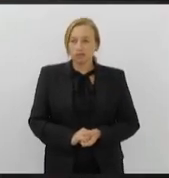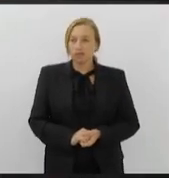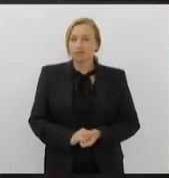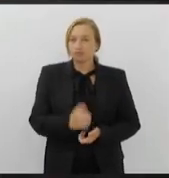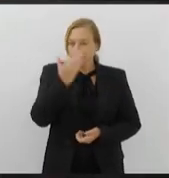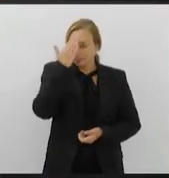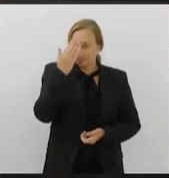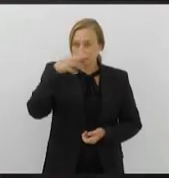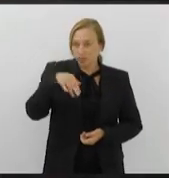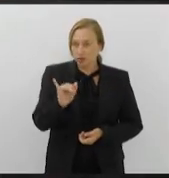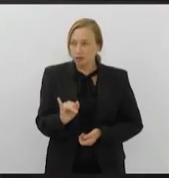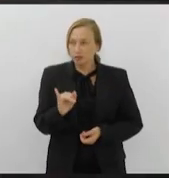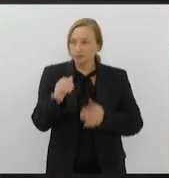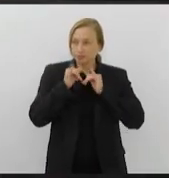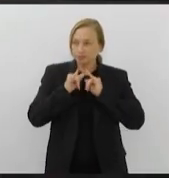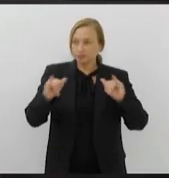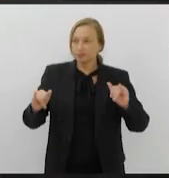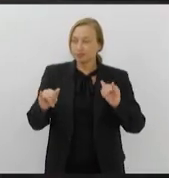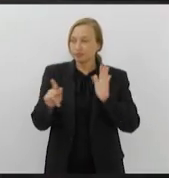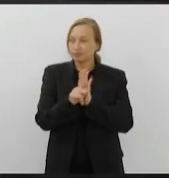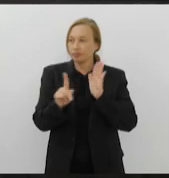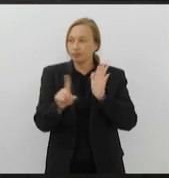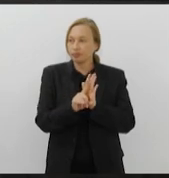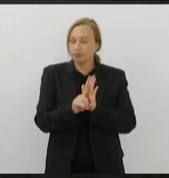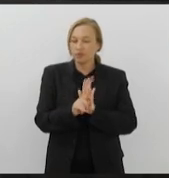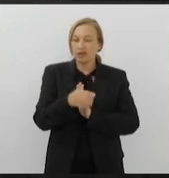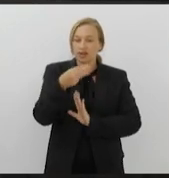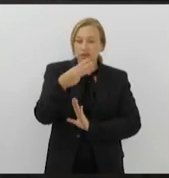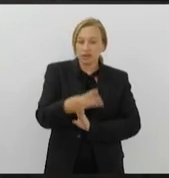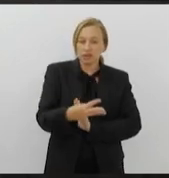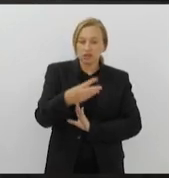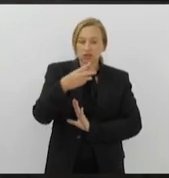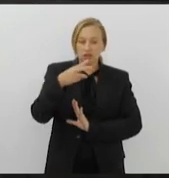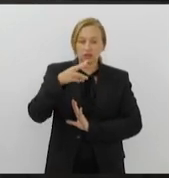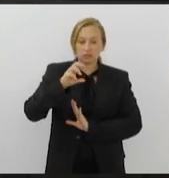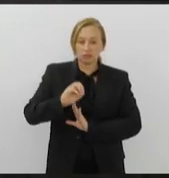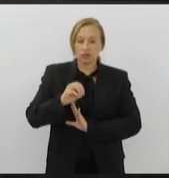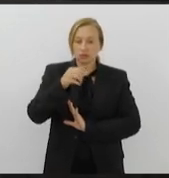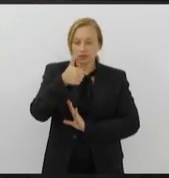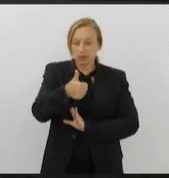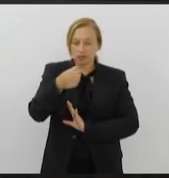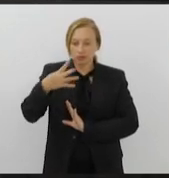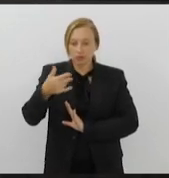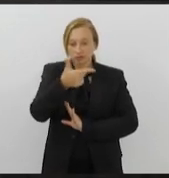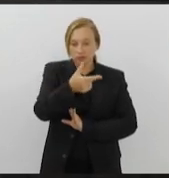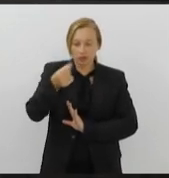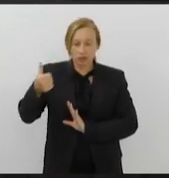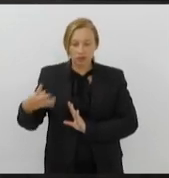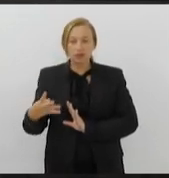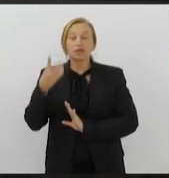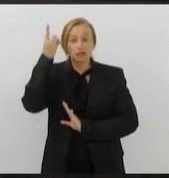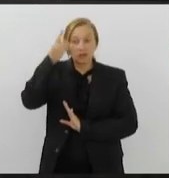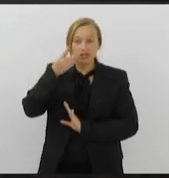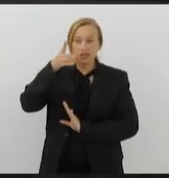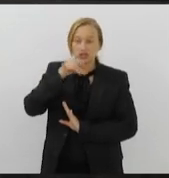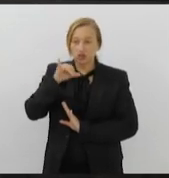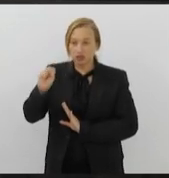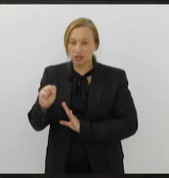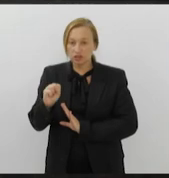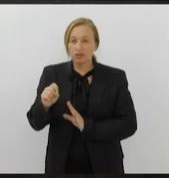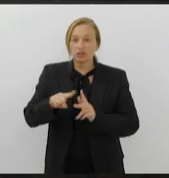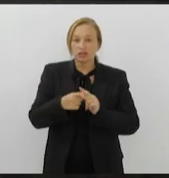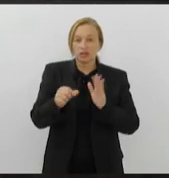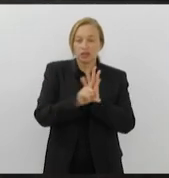Obrigado, Munir. Anuncio o projeto de lei número 3.014/2024, de autoria do deputado Dionísio Lins, que altera a lei